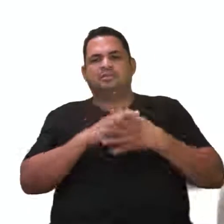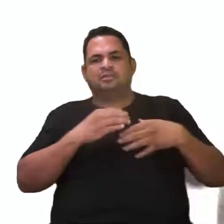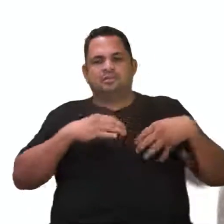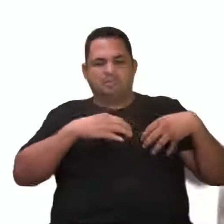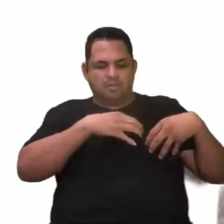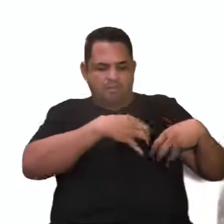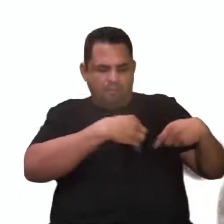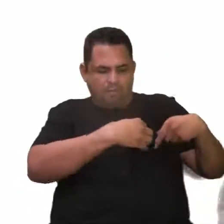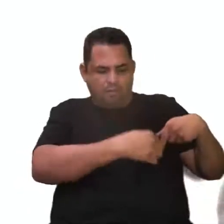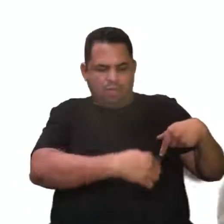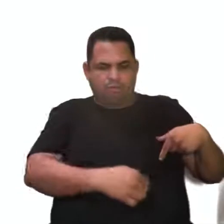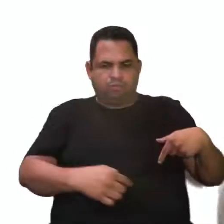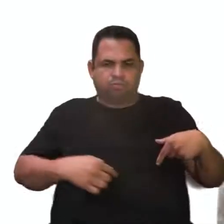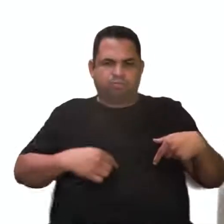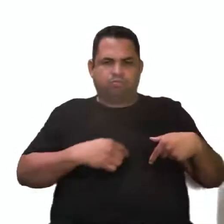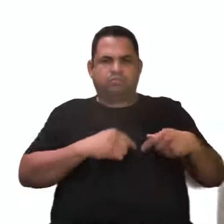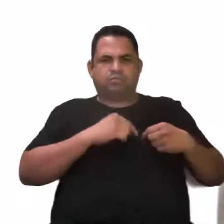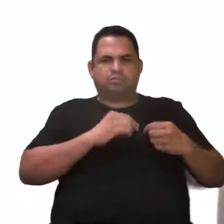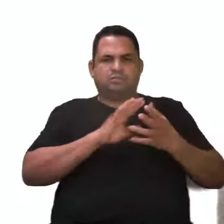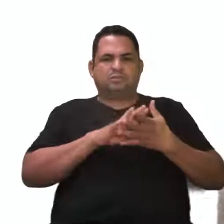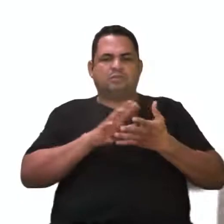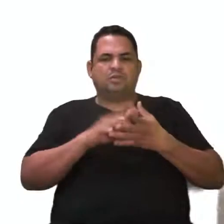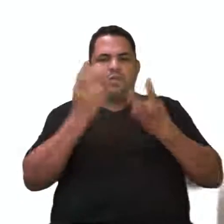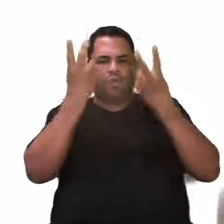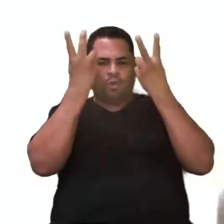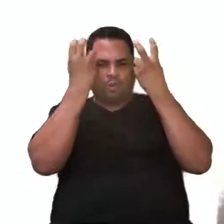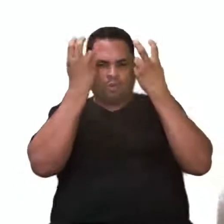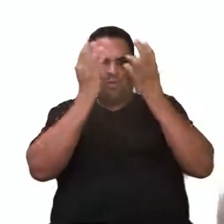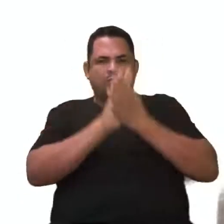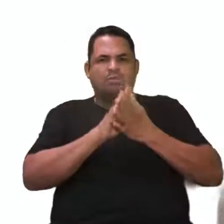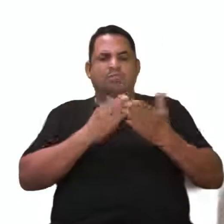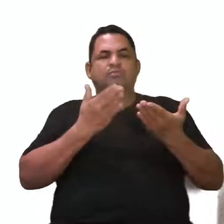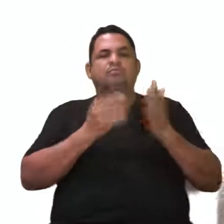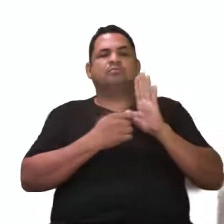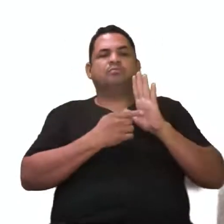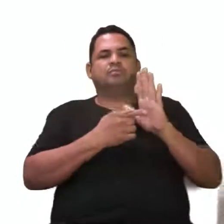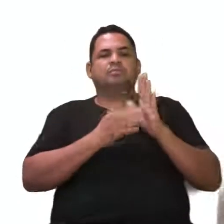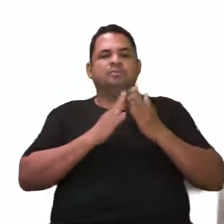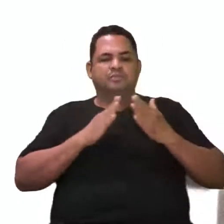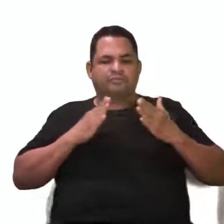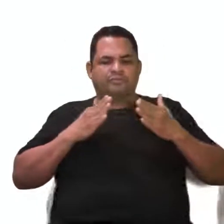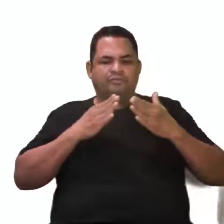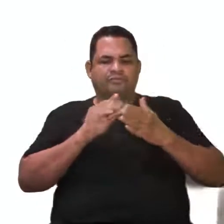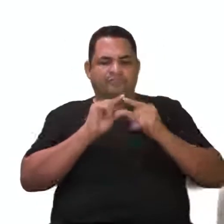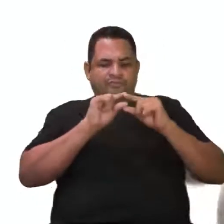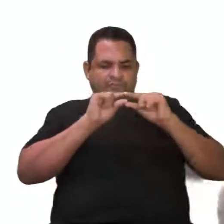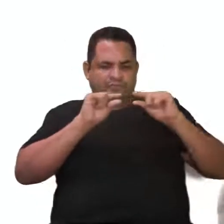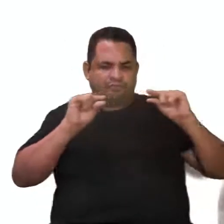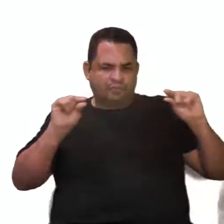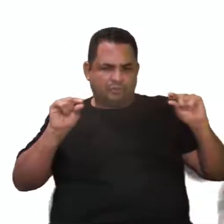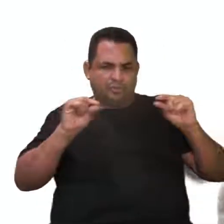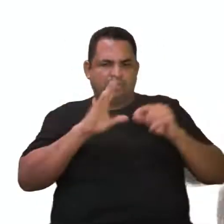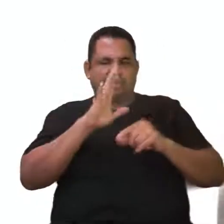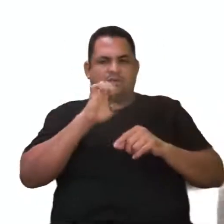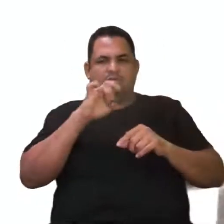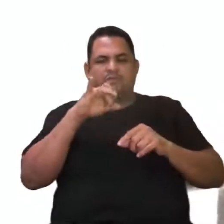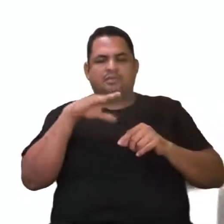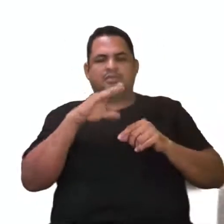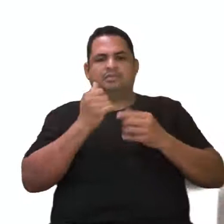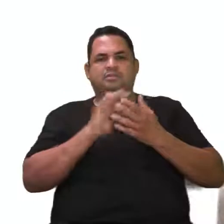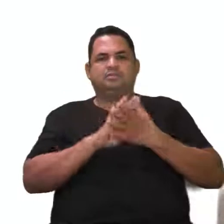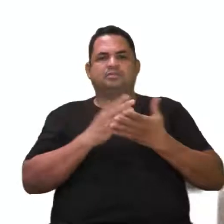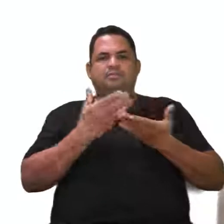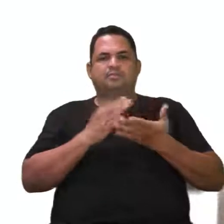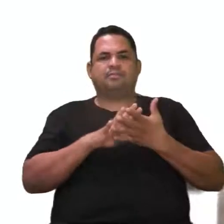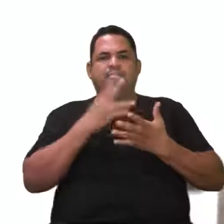bolsa contínua, e em outros, como no coelho, apresenta extremidade final mais estreitinha, denominada apêndice, como no caso